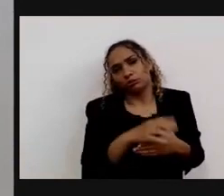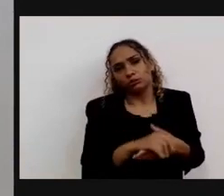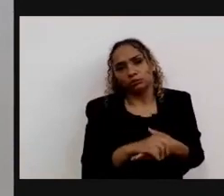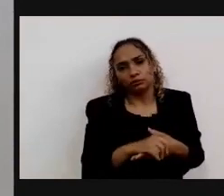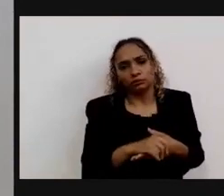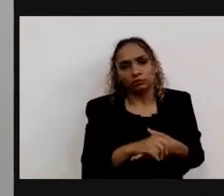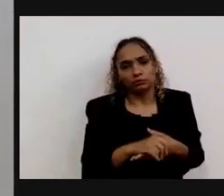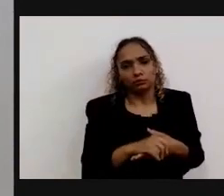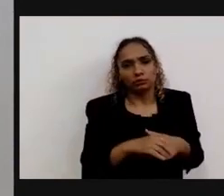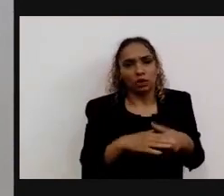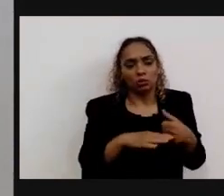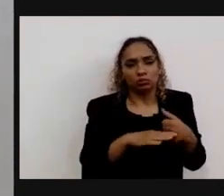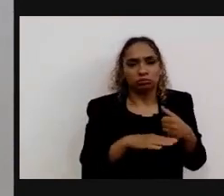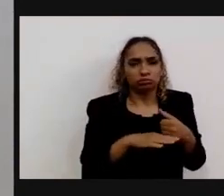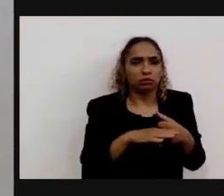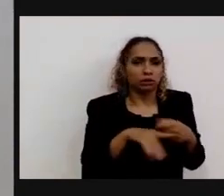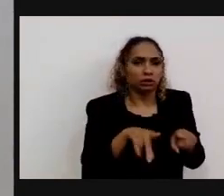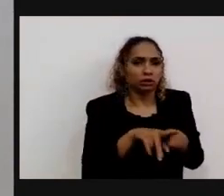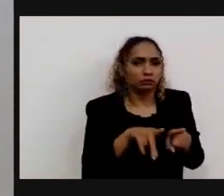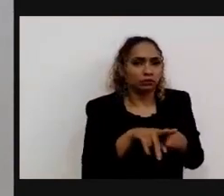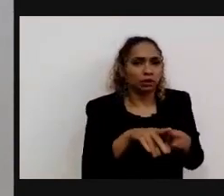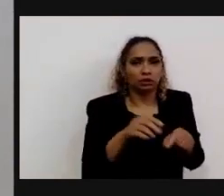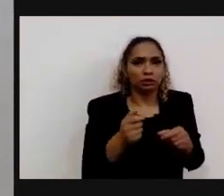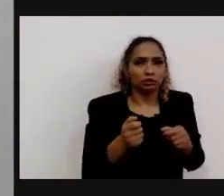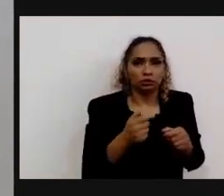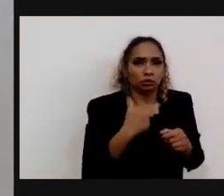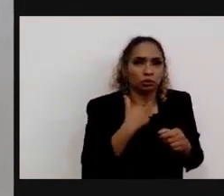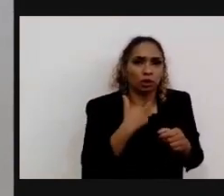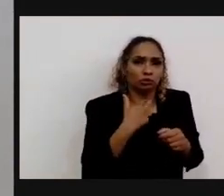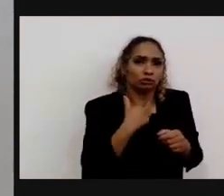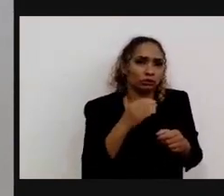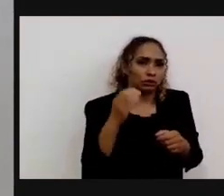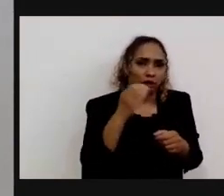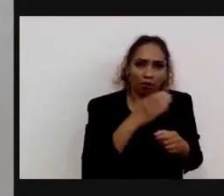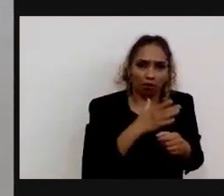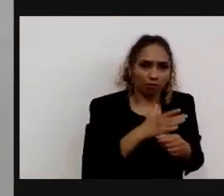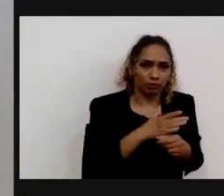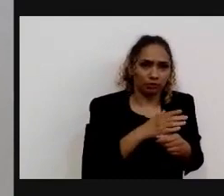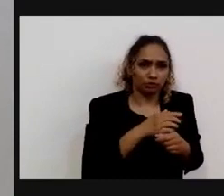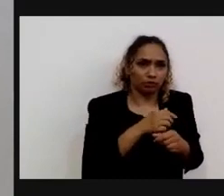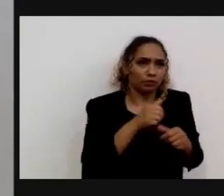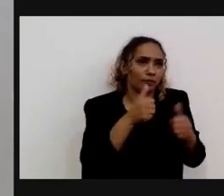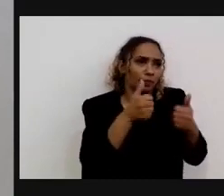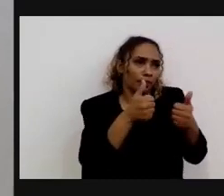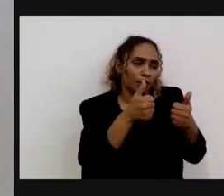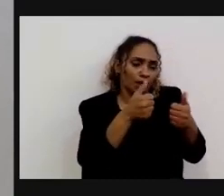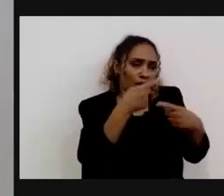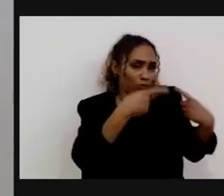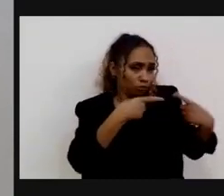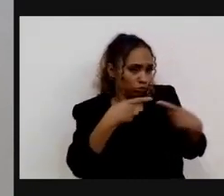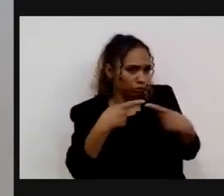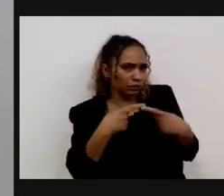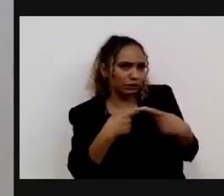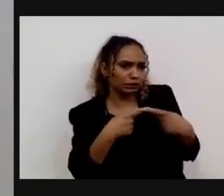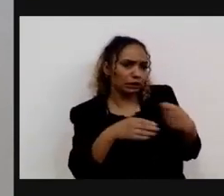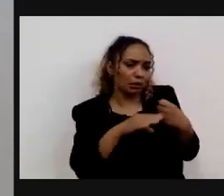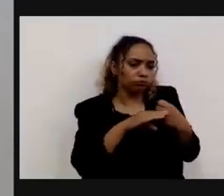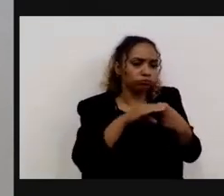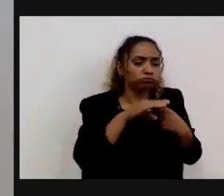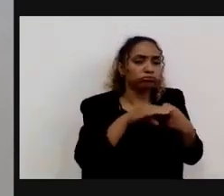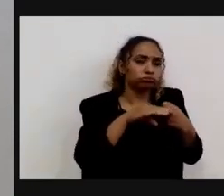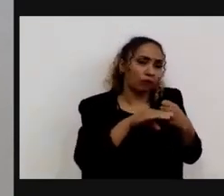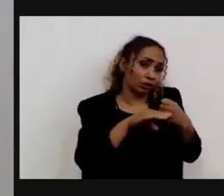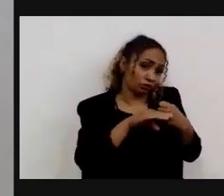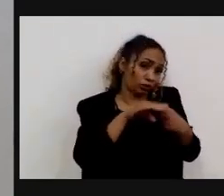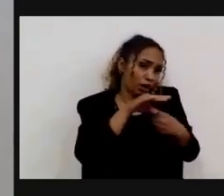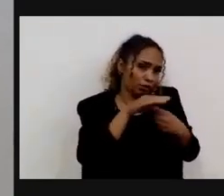né no Médio prazo também não pode ser de curtíssimo prazo tem determinadas políticas que o resultado é Médio prazo enfim é o